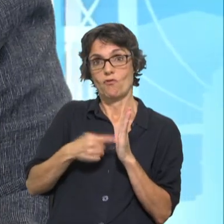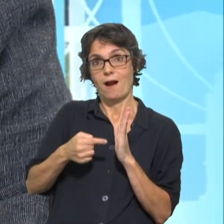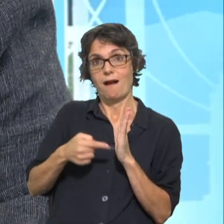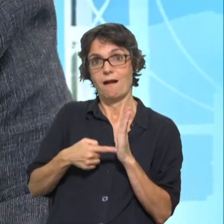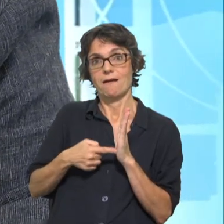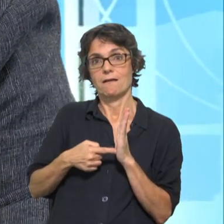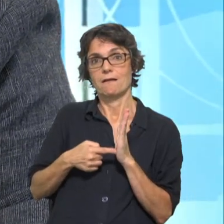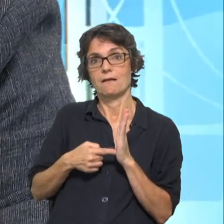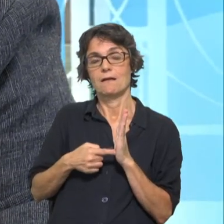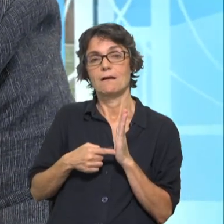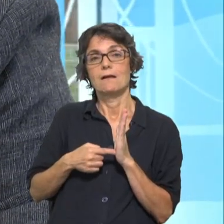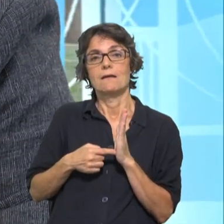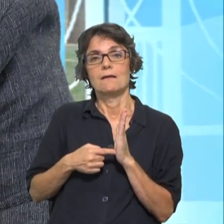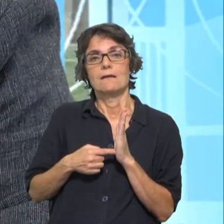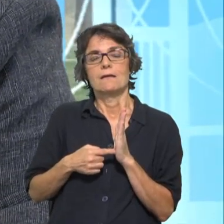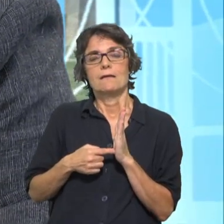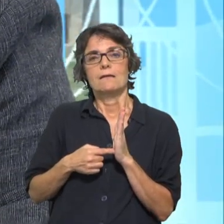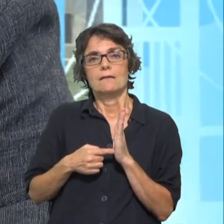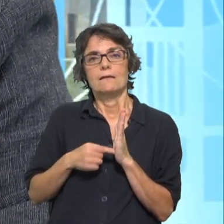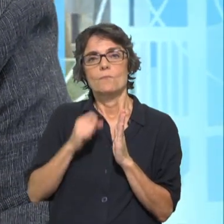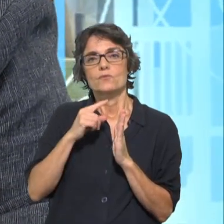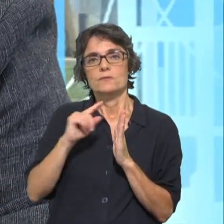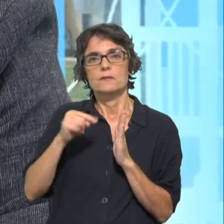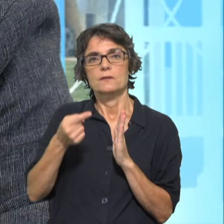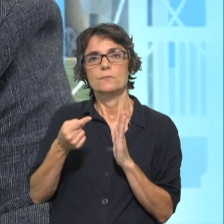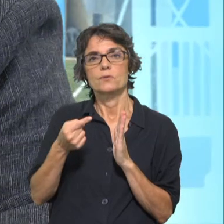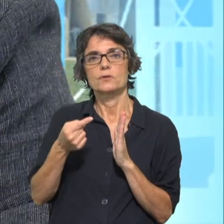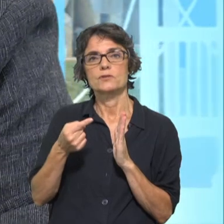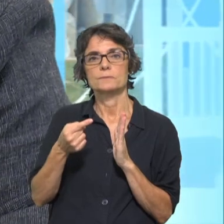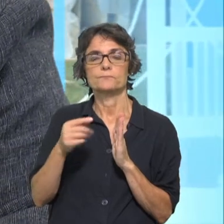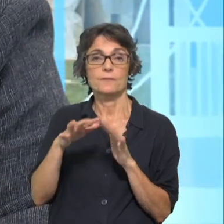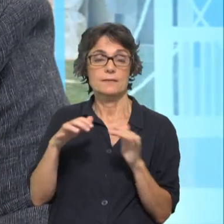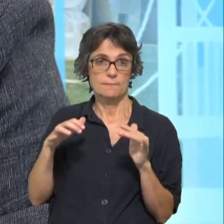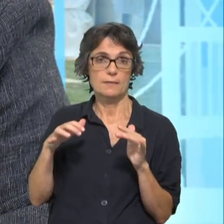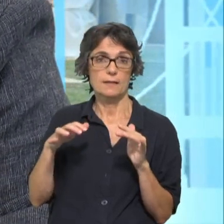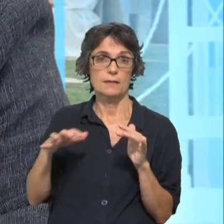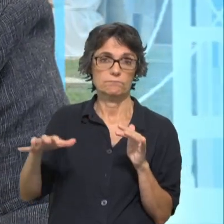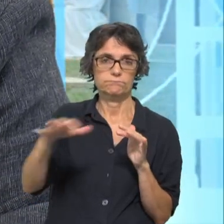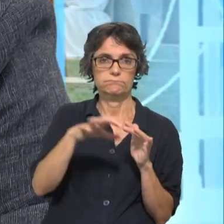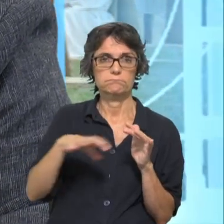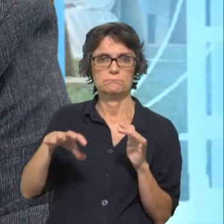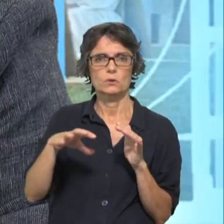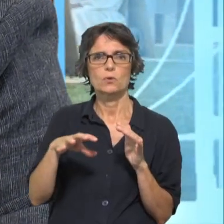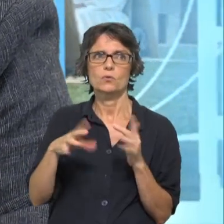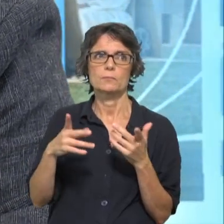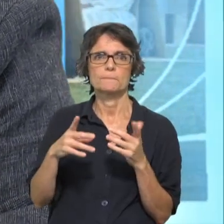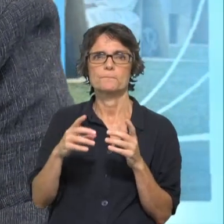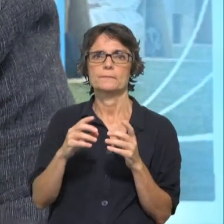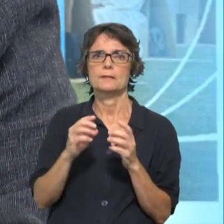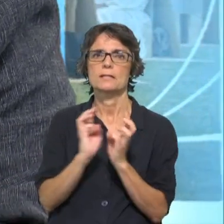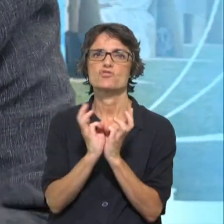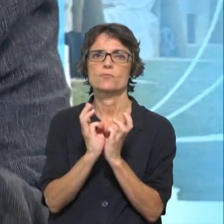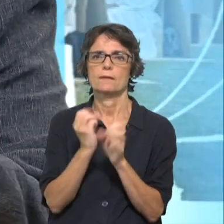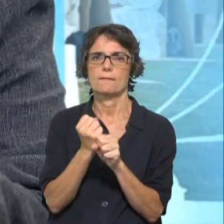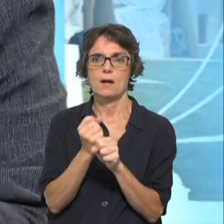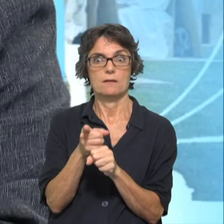que depois vai encontrar bastante eco na Assembleia Continental e no instrumento de trabalho para a primeira sessão.